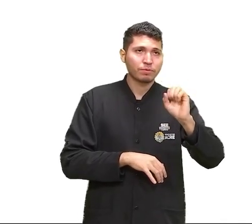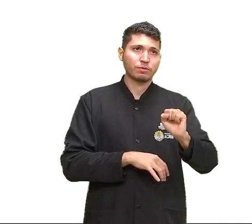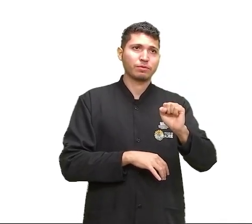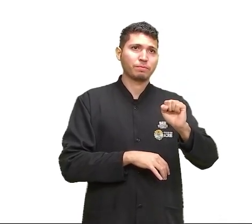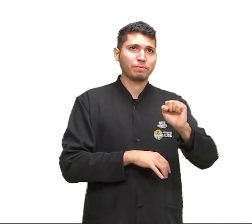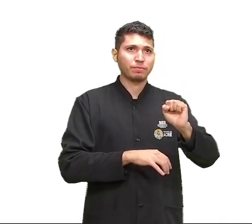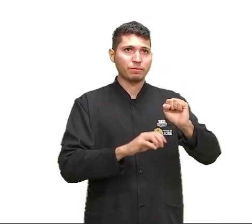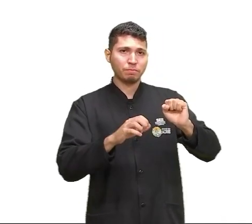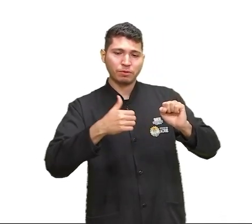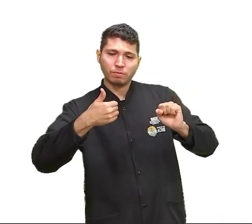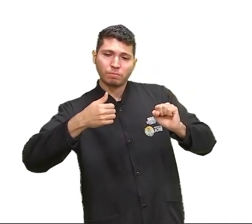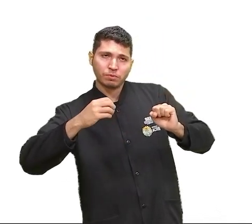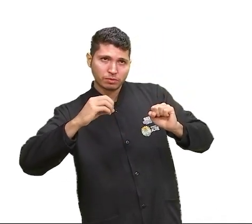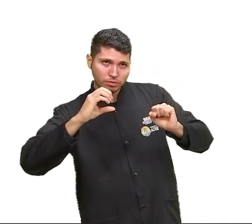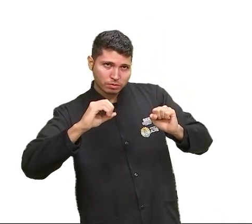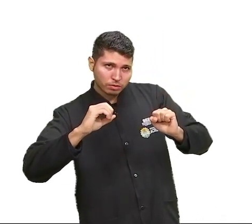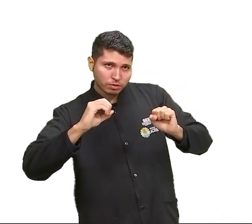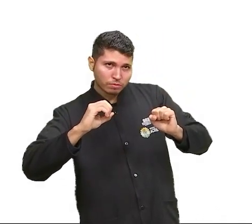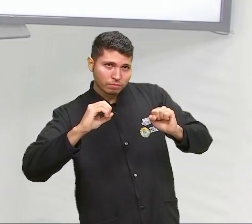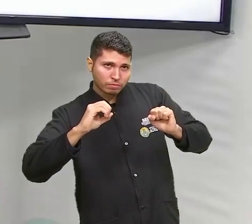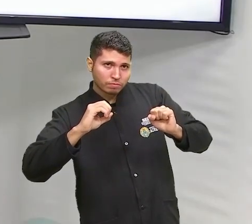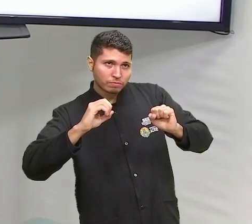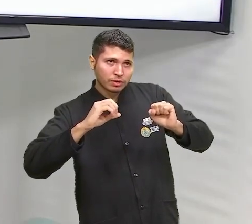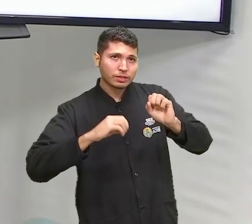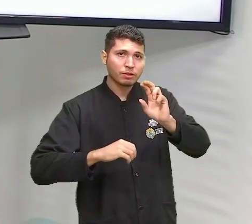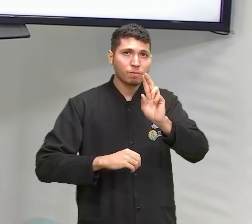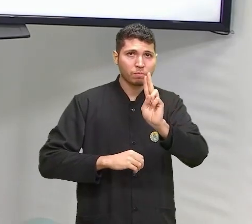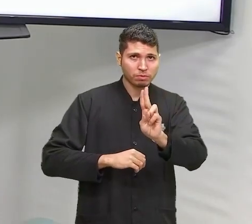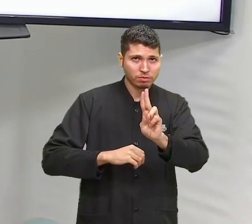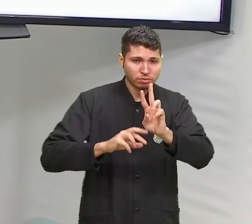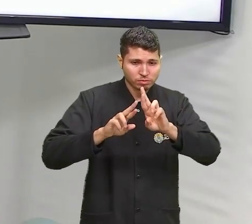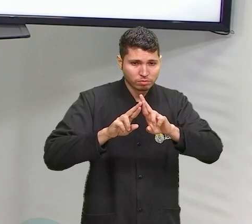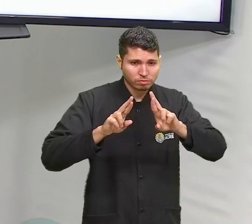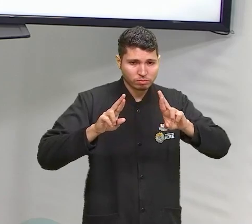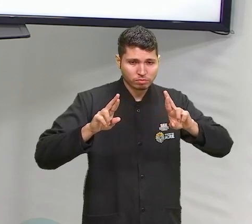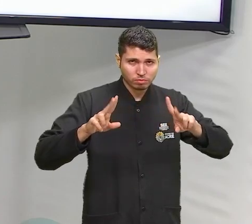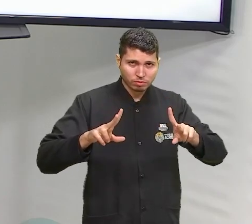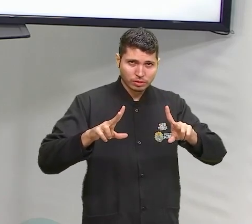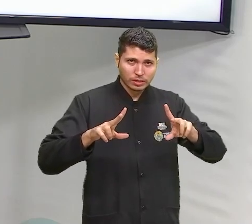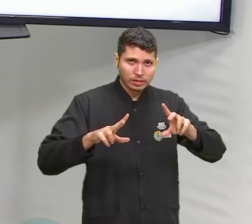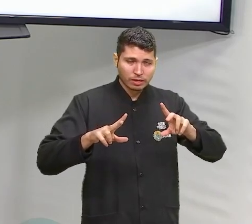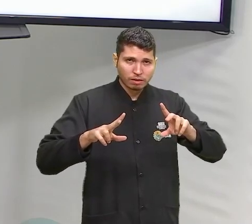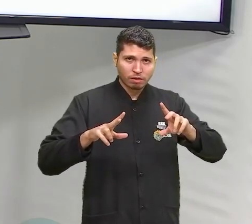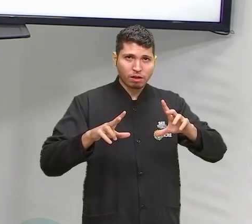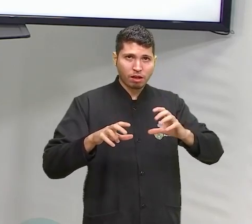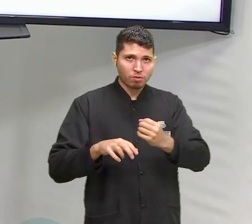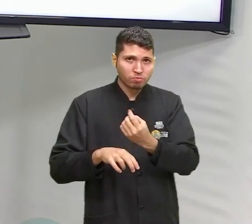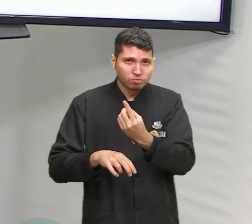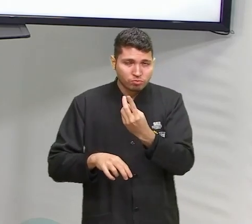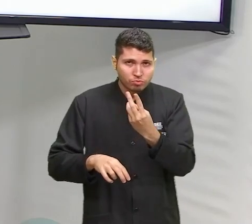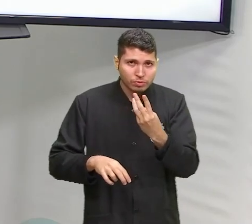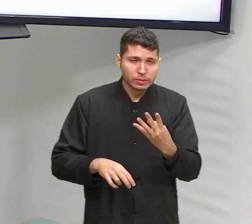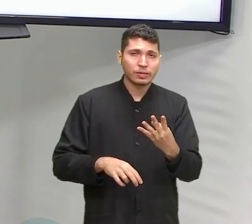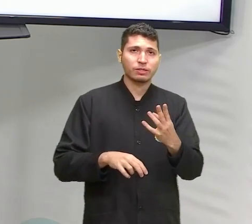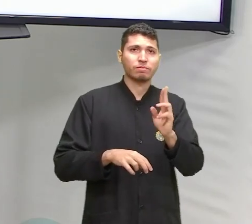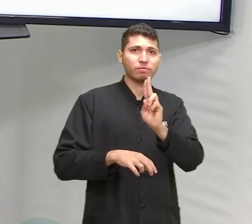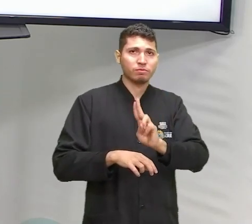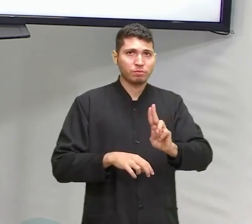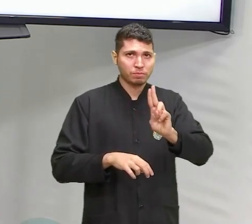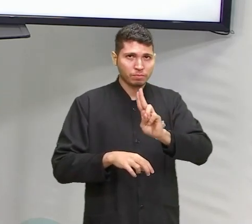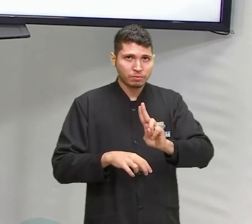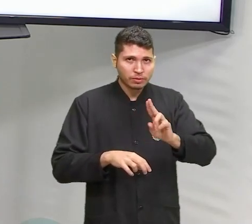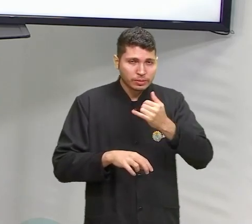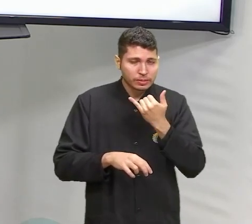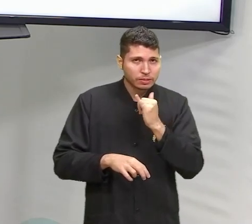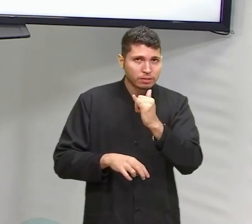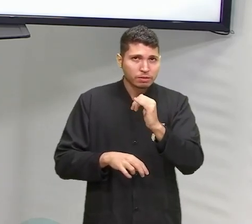volts. Então, a gente já vê que a quantidade de energia dividido pelo tempo é a potência. Então, a gente vê que